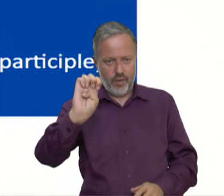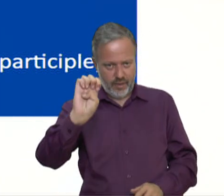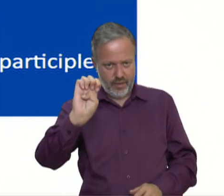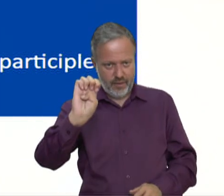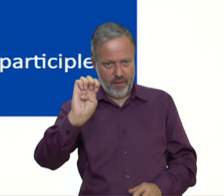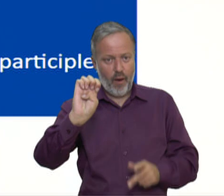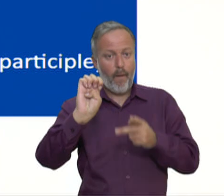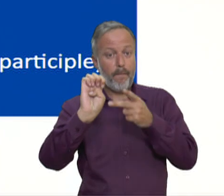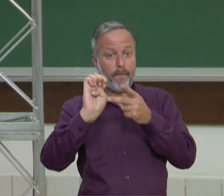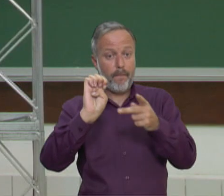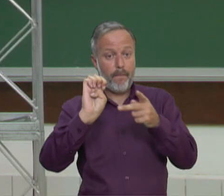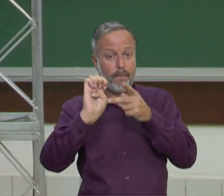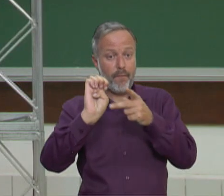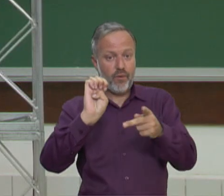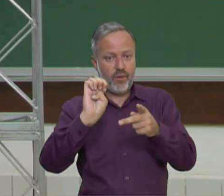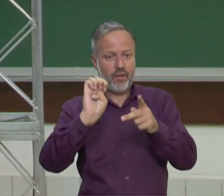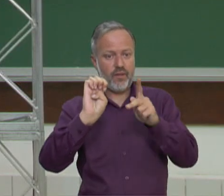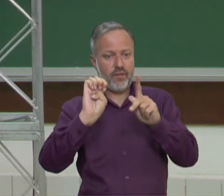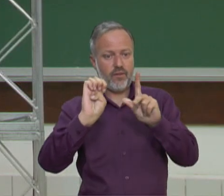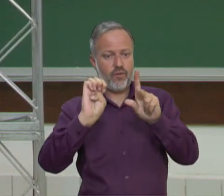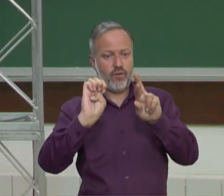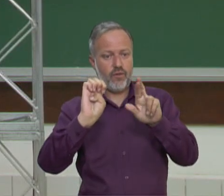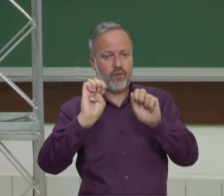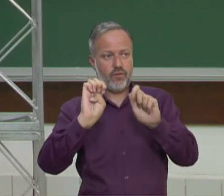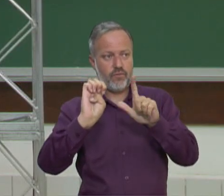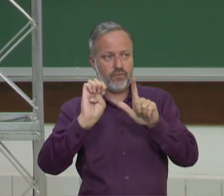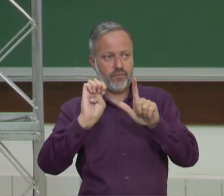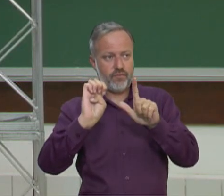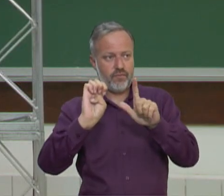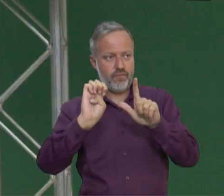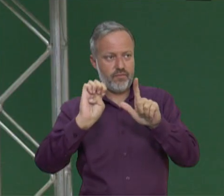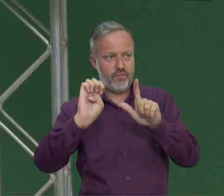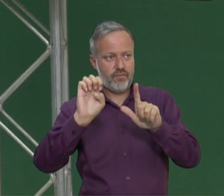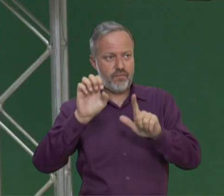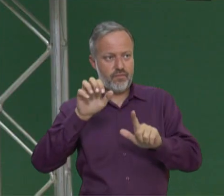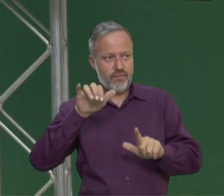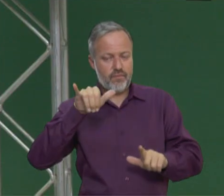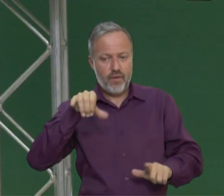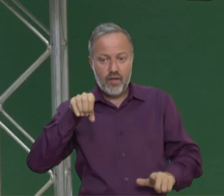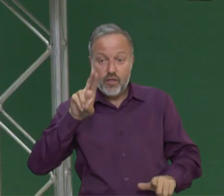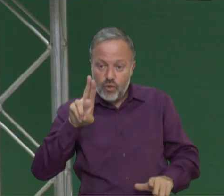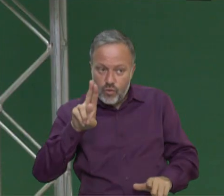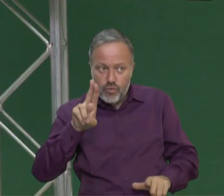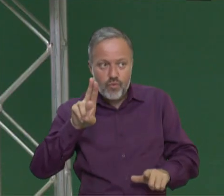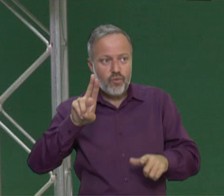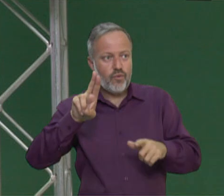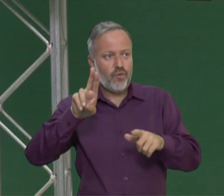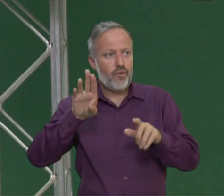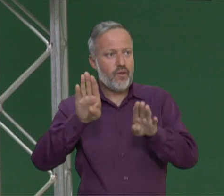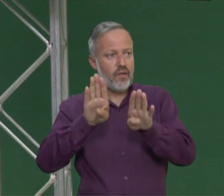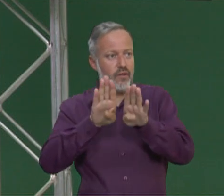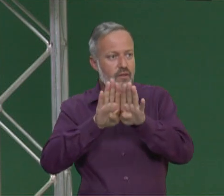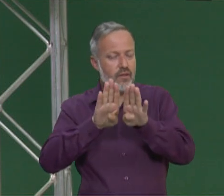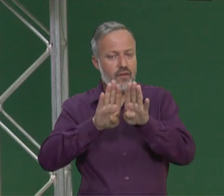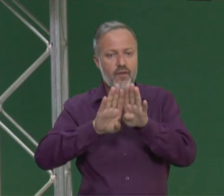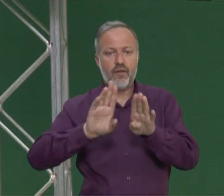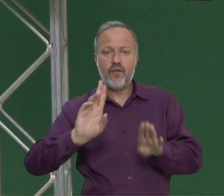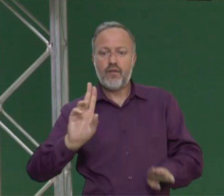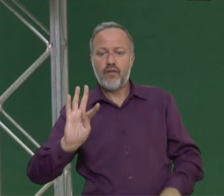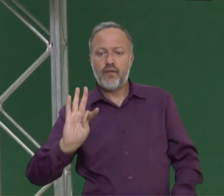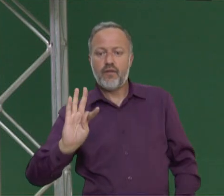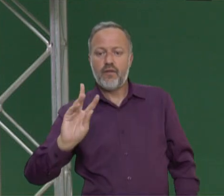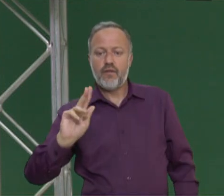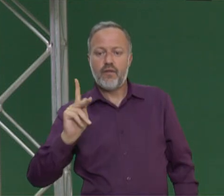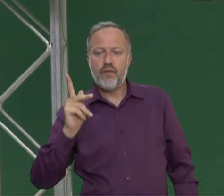que o you serve para você ou vocês e they, eles ou elas. O que acontece se você tiver